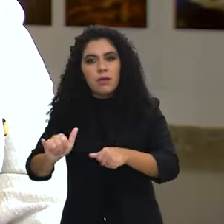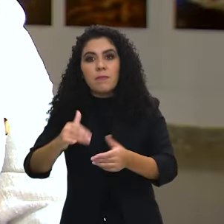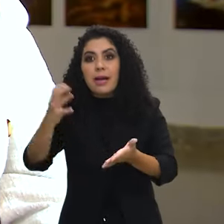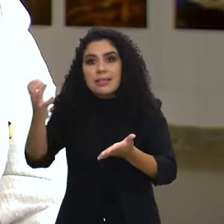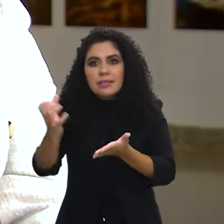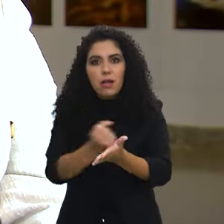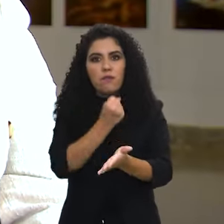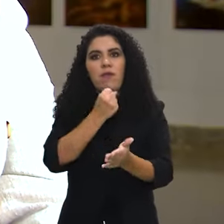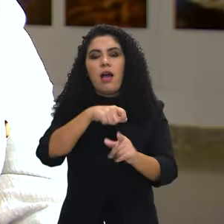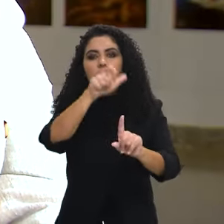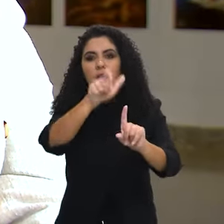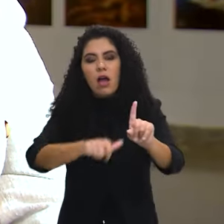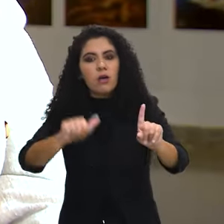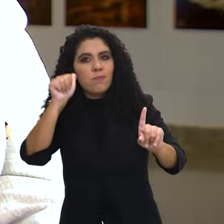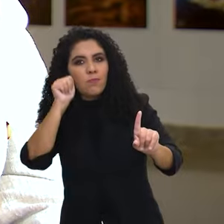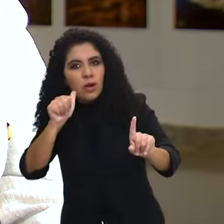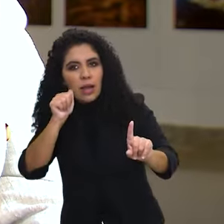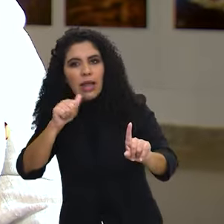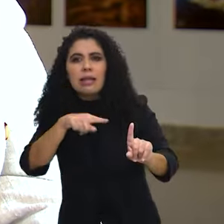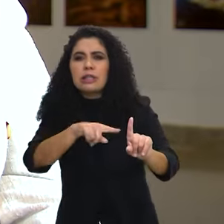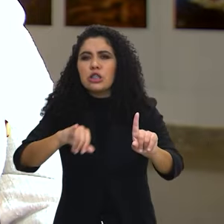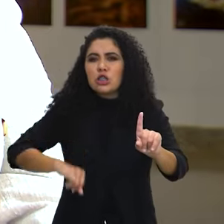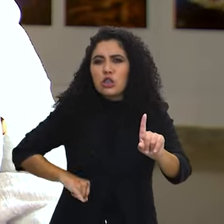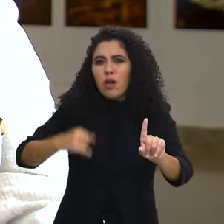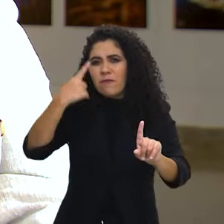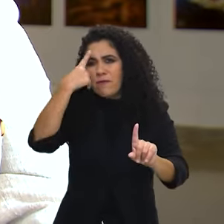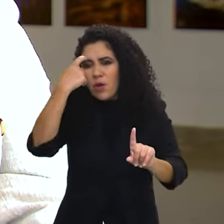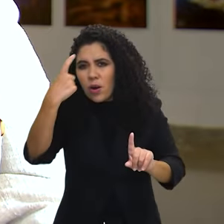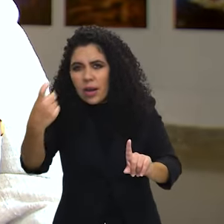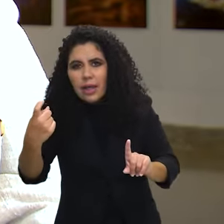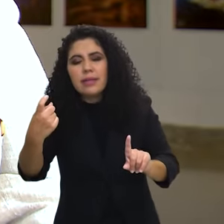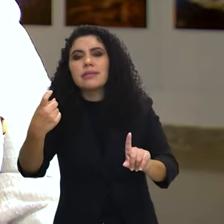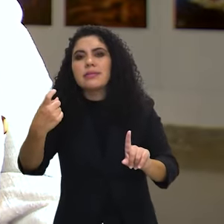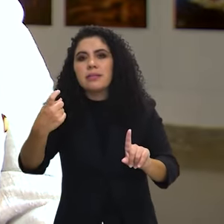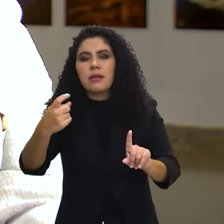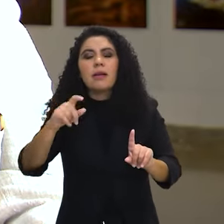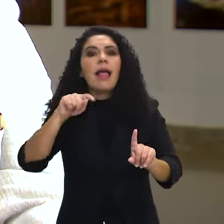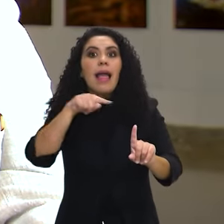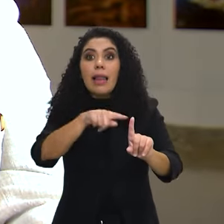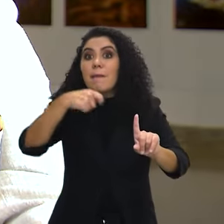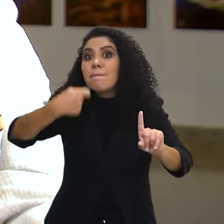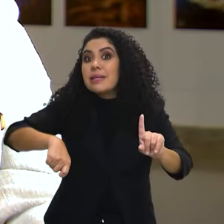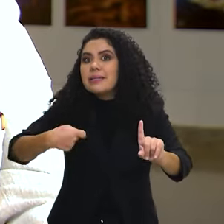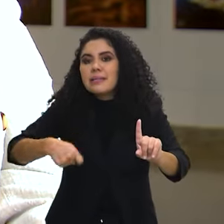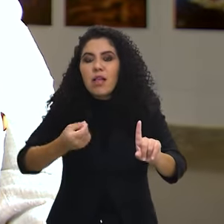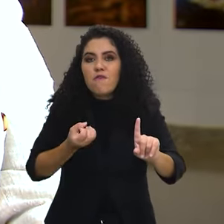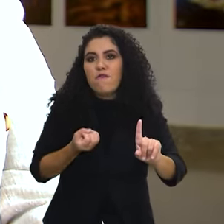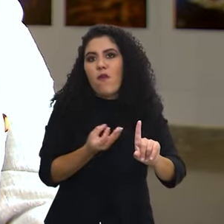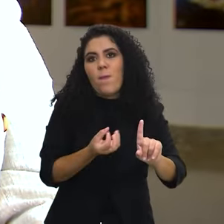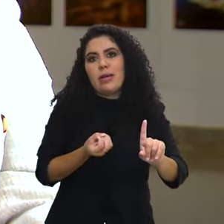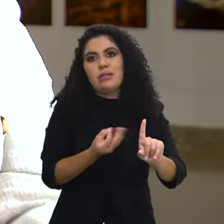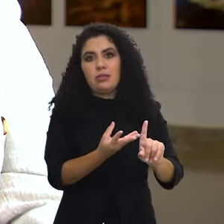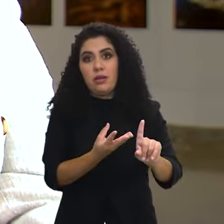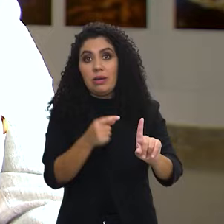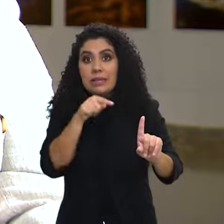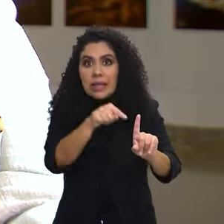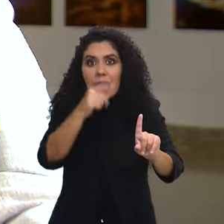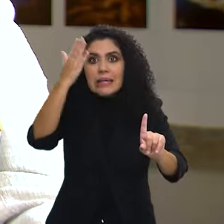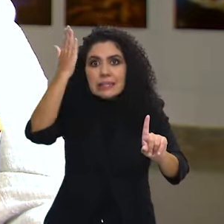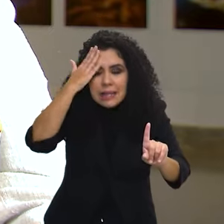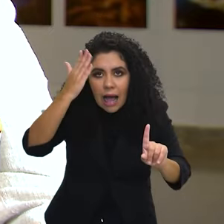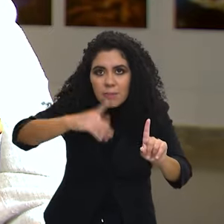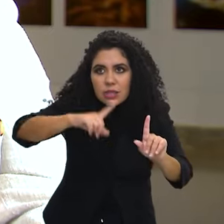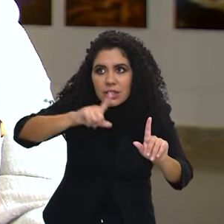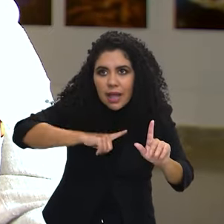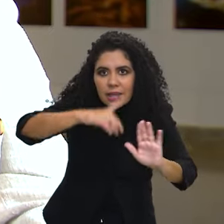para salvar a vida de uma mulher seja da violência ou na luta por igualdade é a informação se a mulher souber o seu